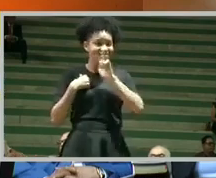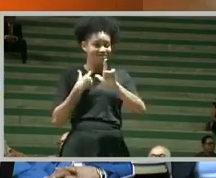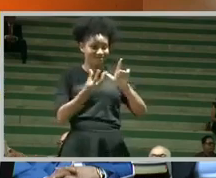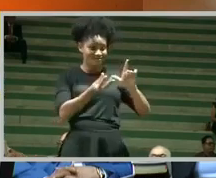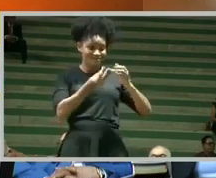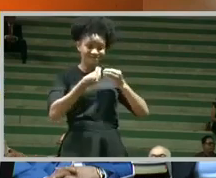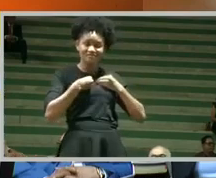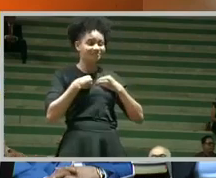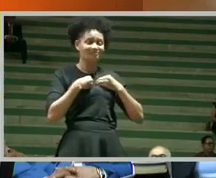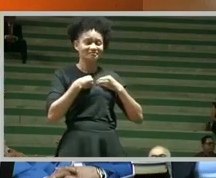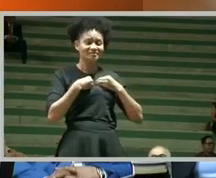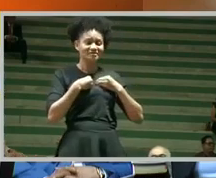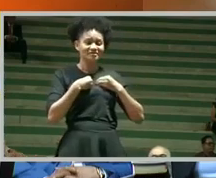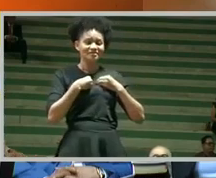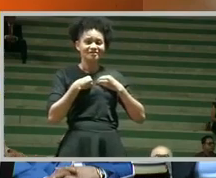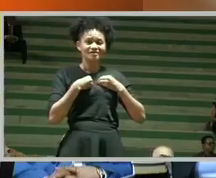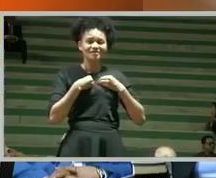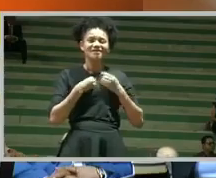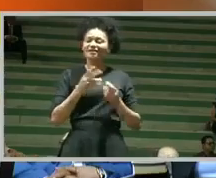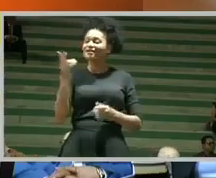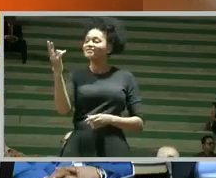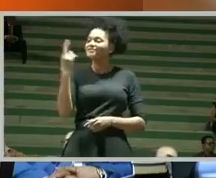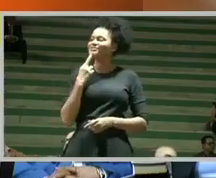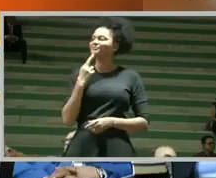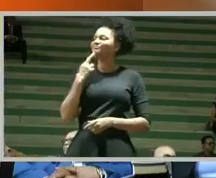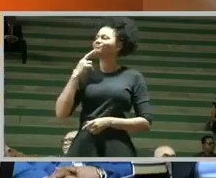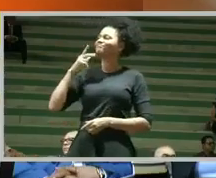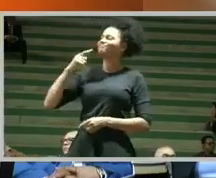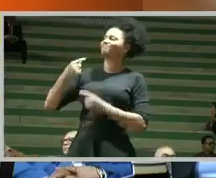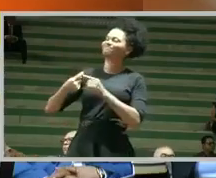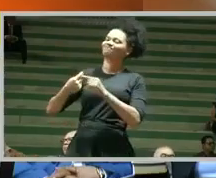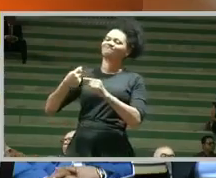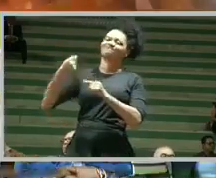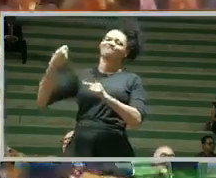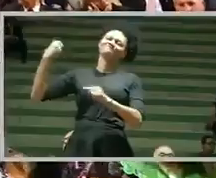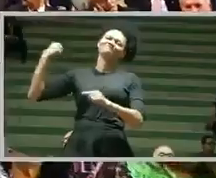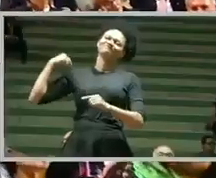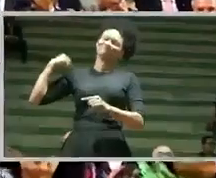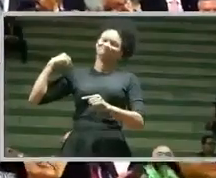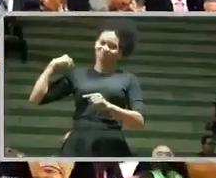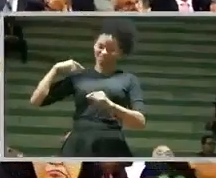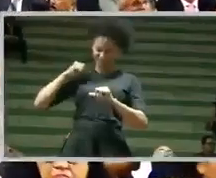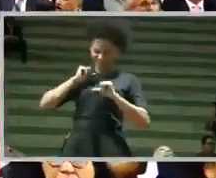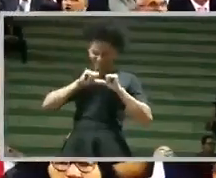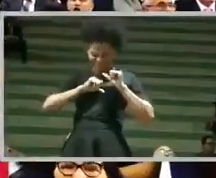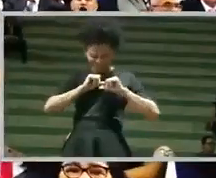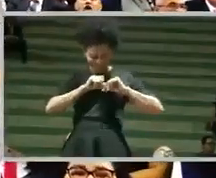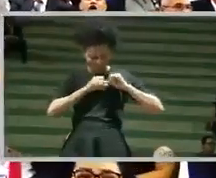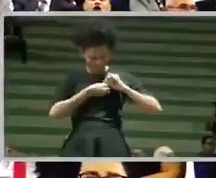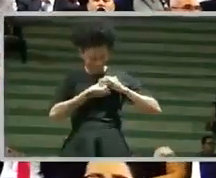não. Essa alegria é resultado de algo que ele fez em nós.